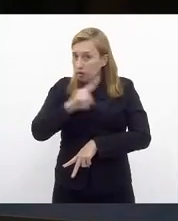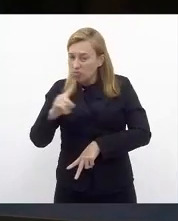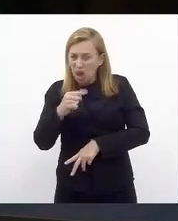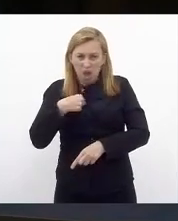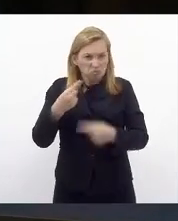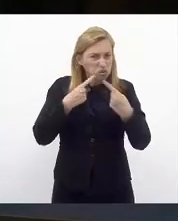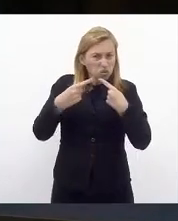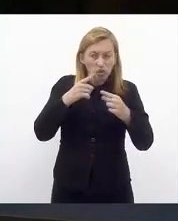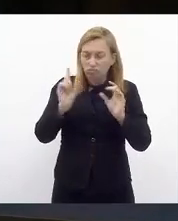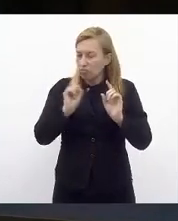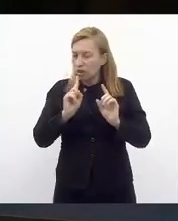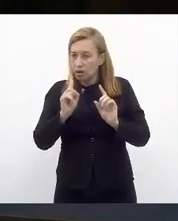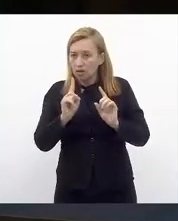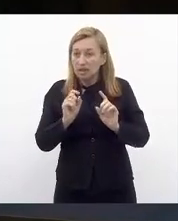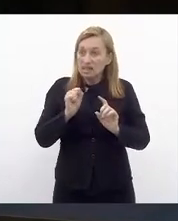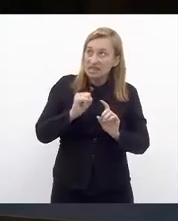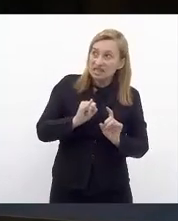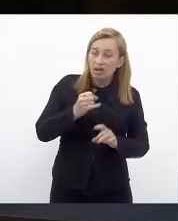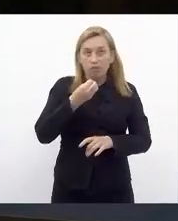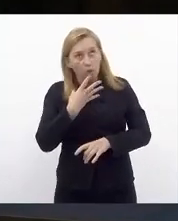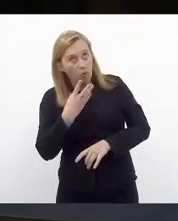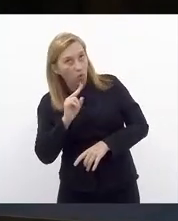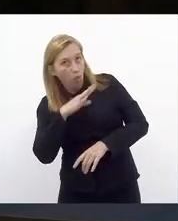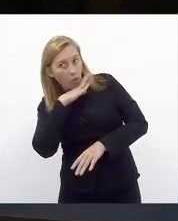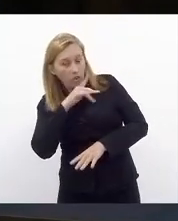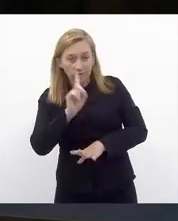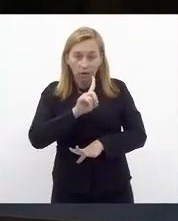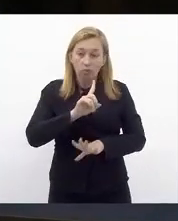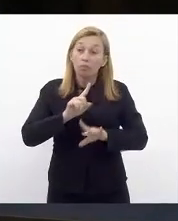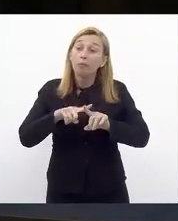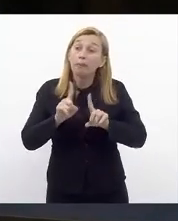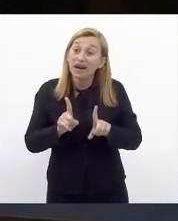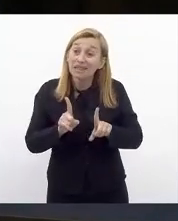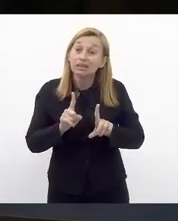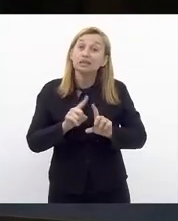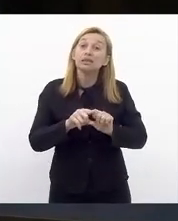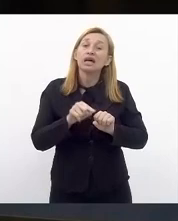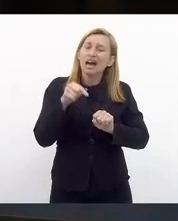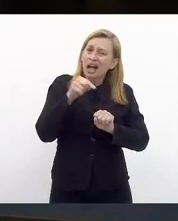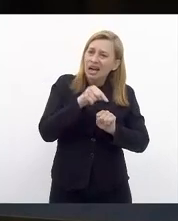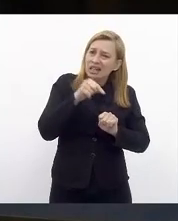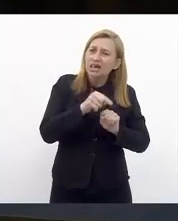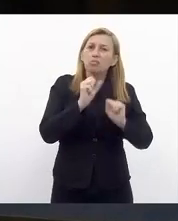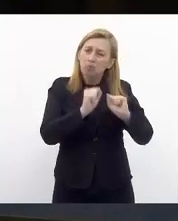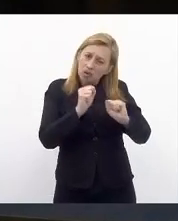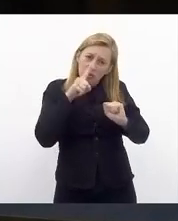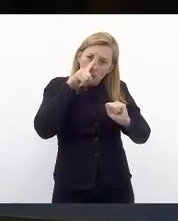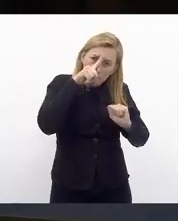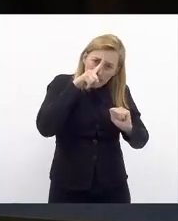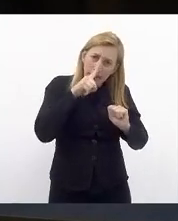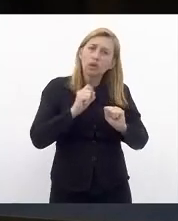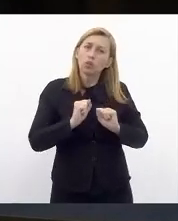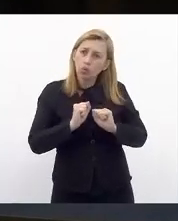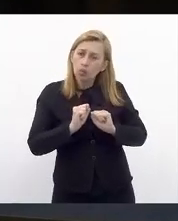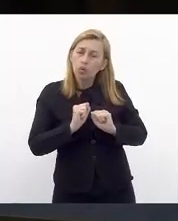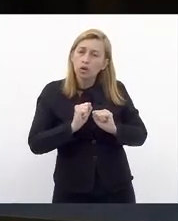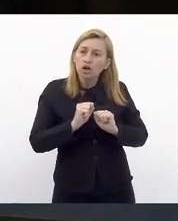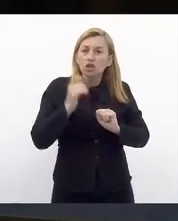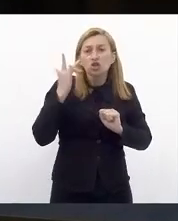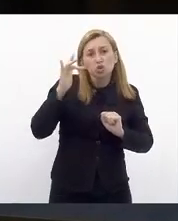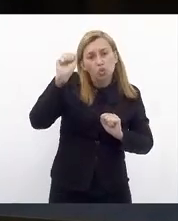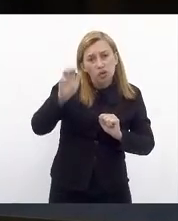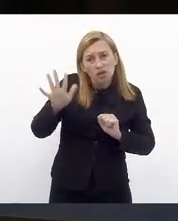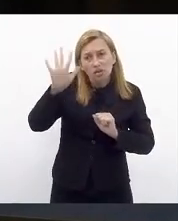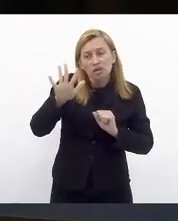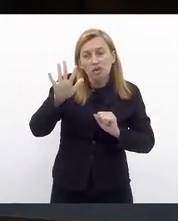vou discutir a questão se é bom ou se é ruim que a gente falou sobre isso mas aqui pode ser um risco de que o Tesouro